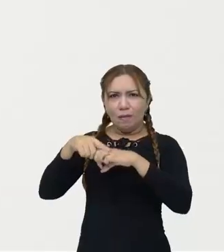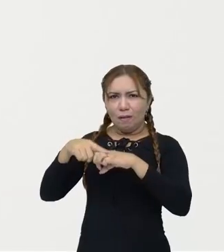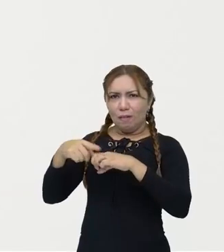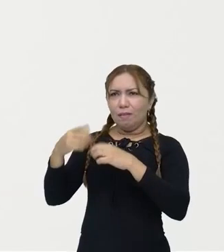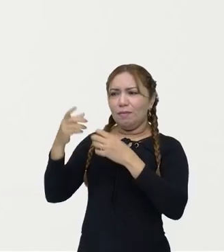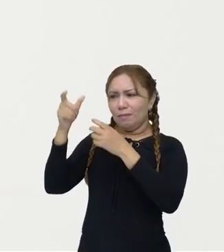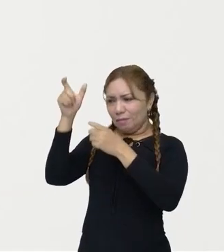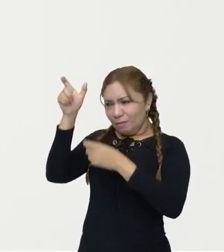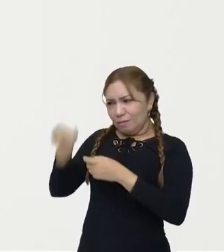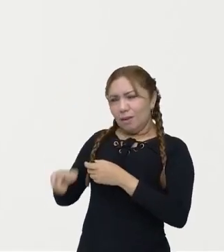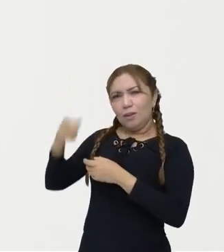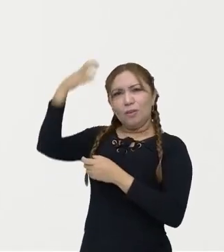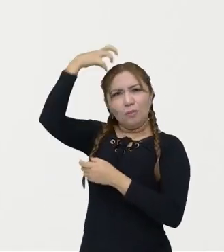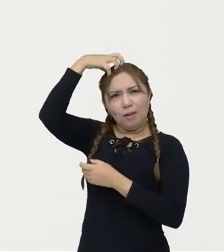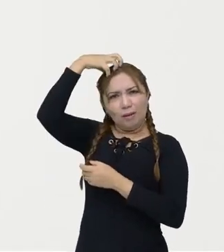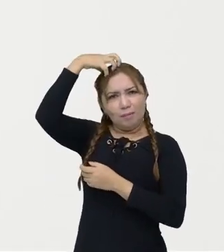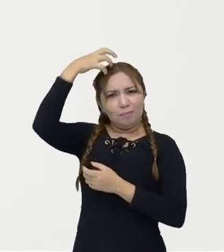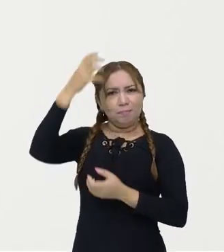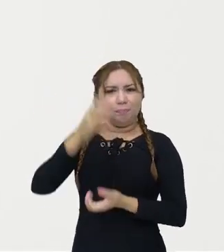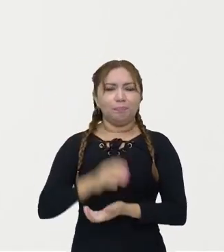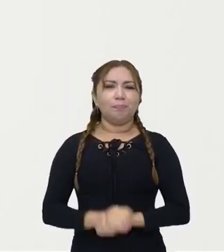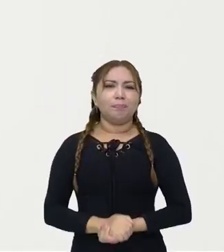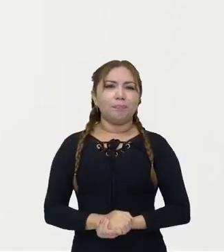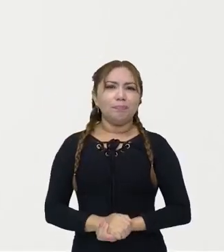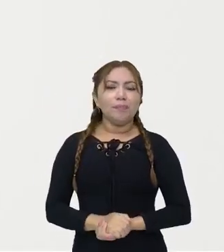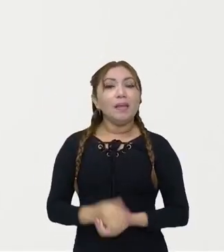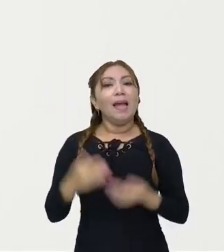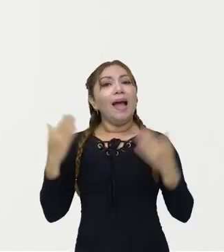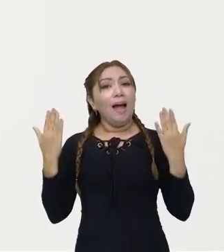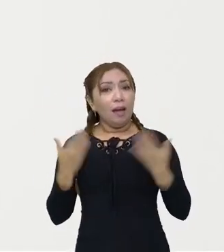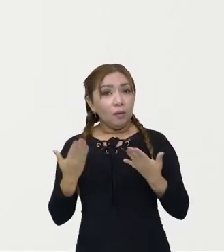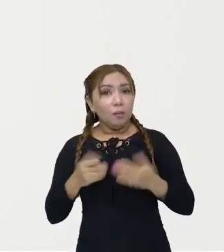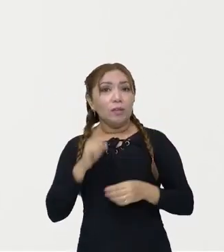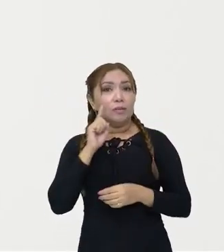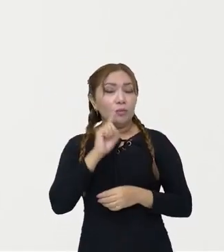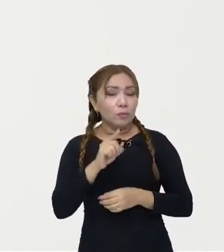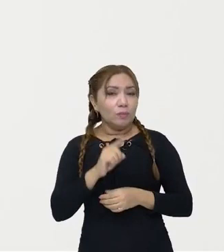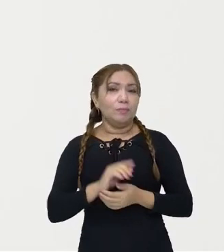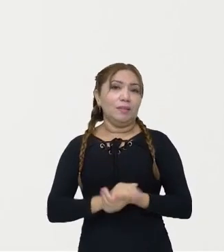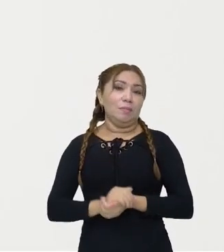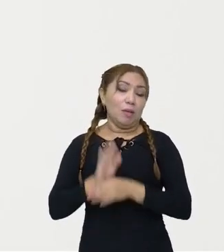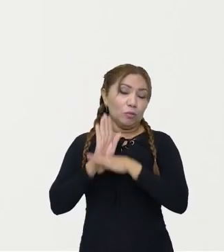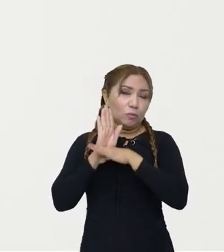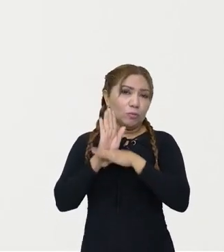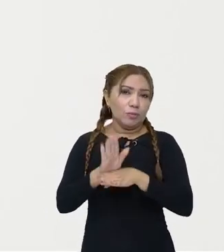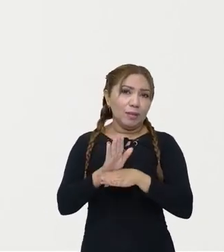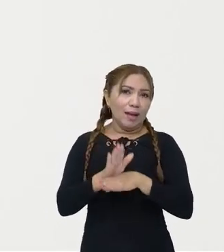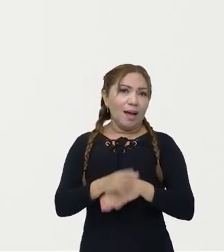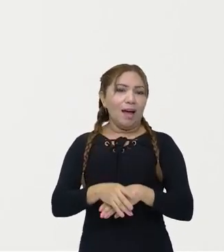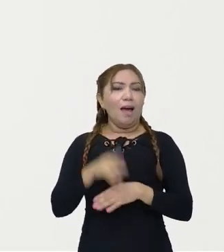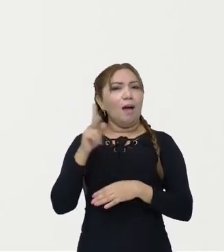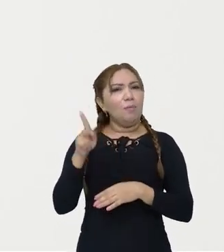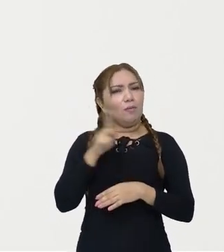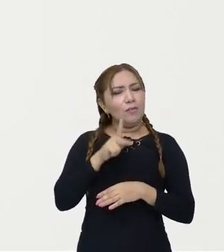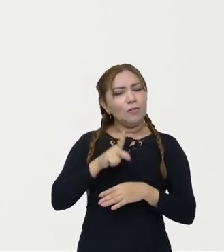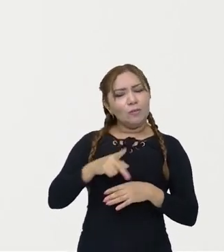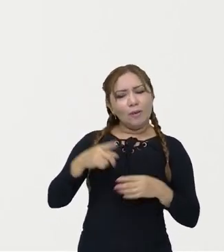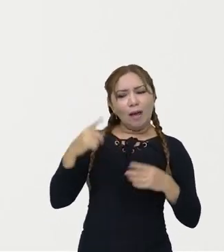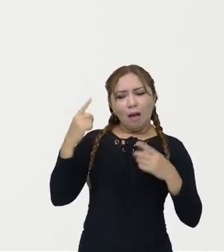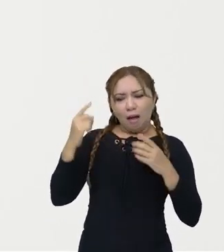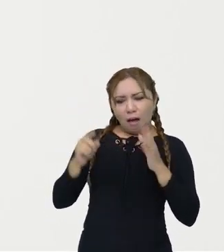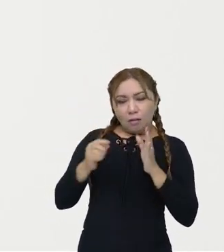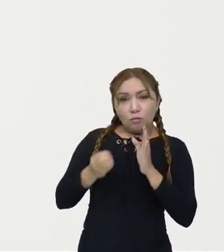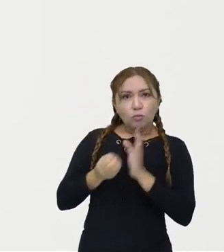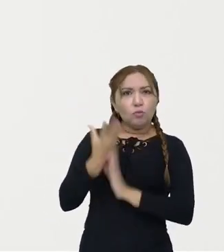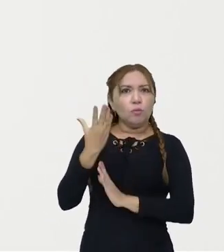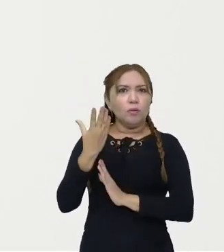certinho? Olha só. Agora é sua vez de ajudar a turma da professora a desvendar este desafio.